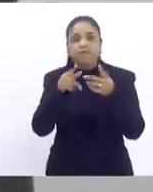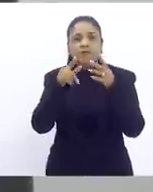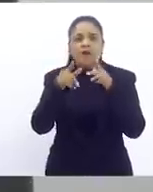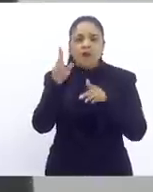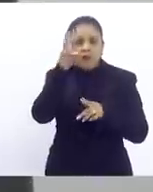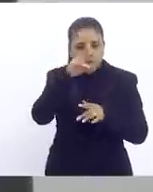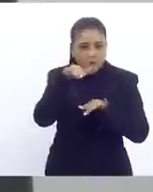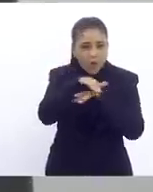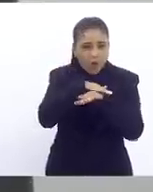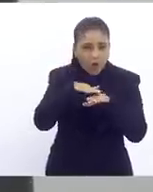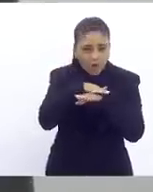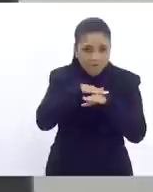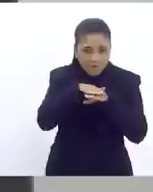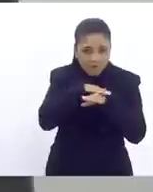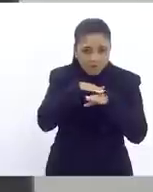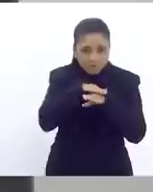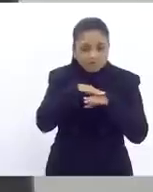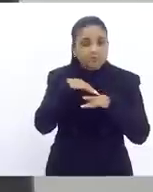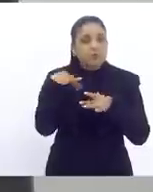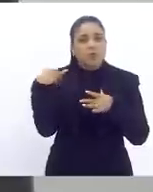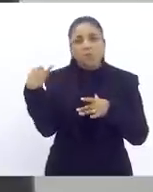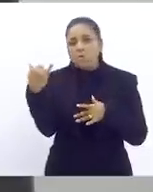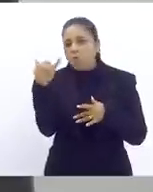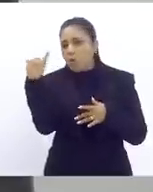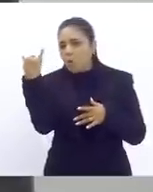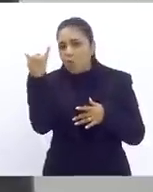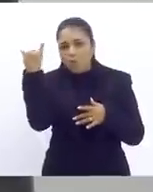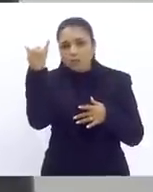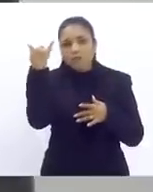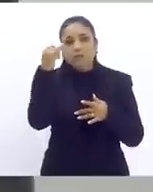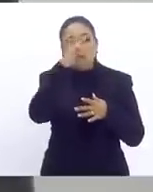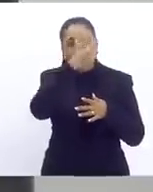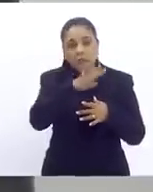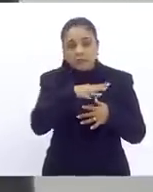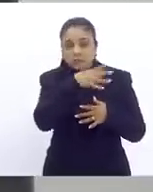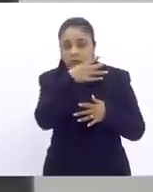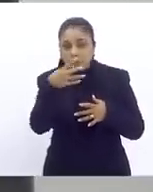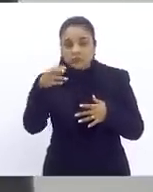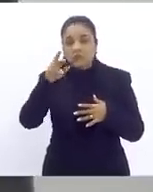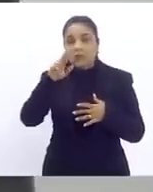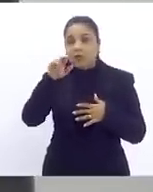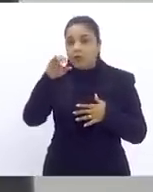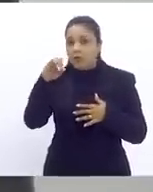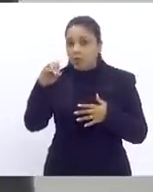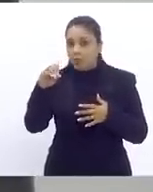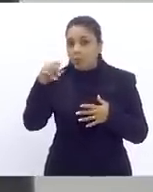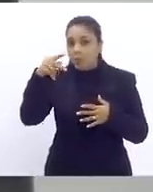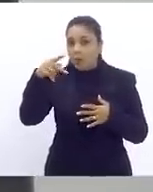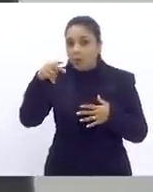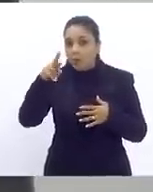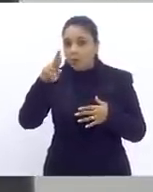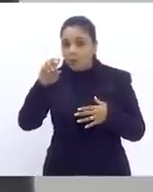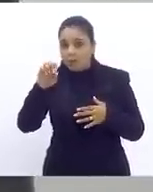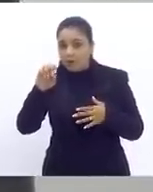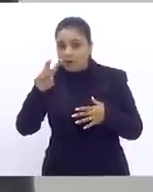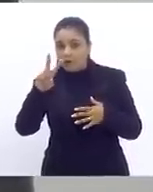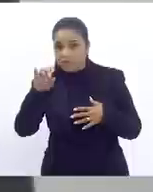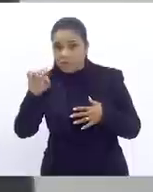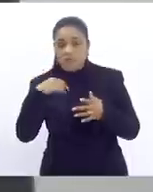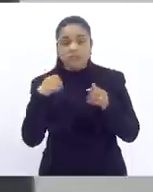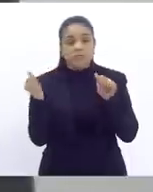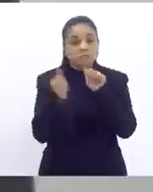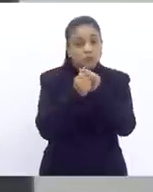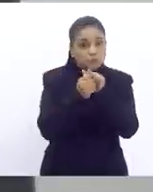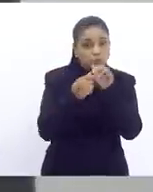continua de pé acha importantíssimo uma agenda do Rio previdência com Oi sindicatos